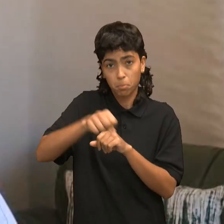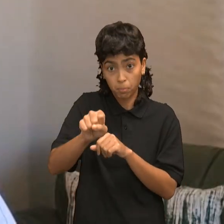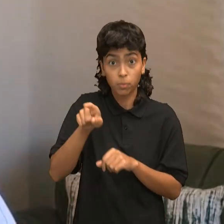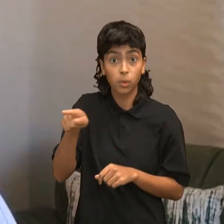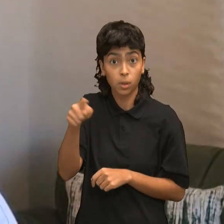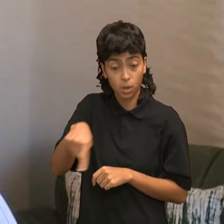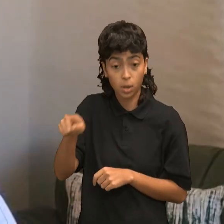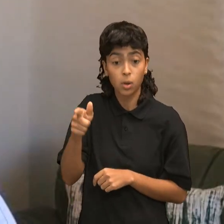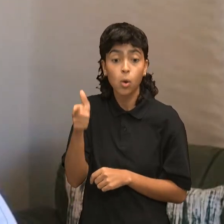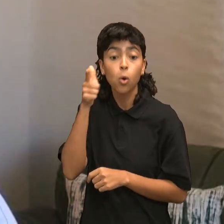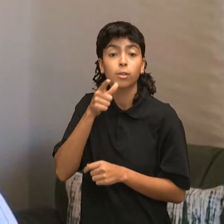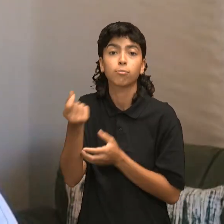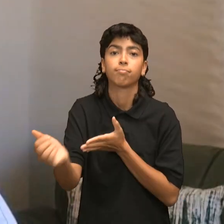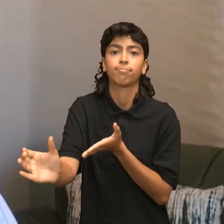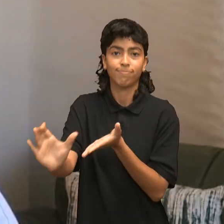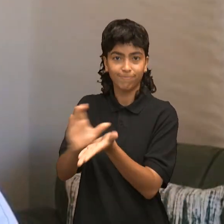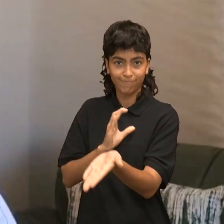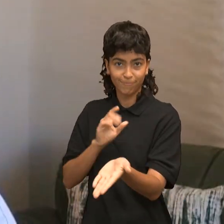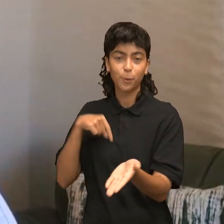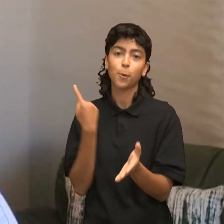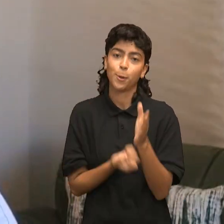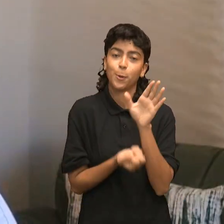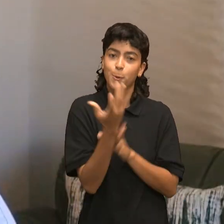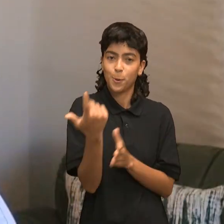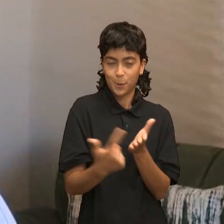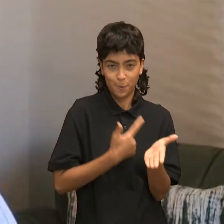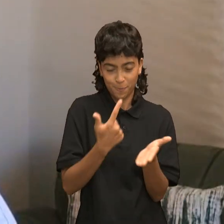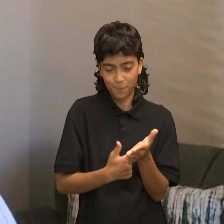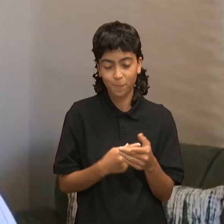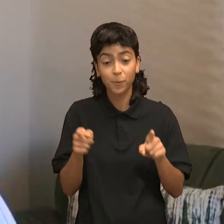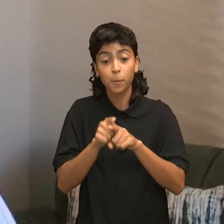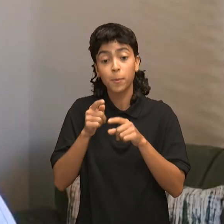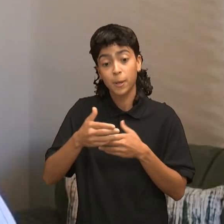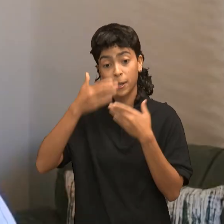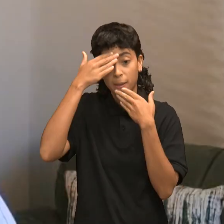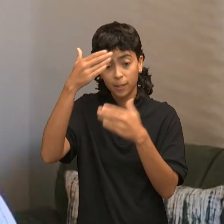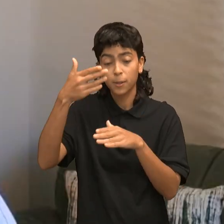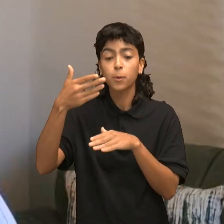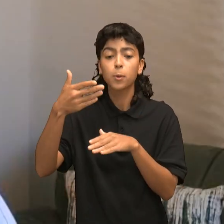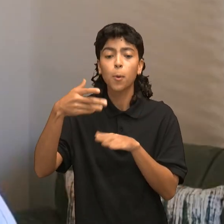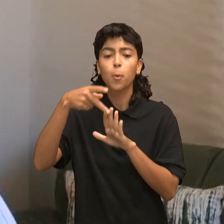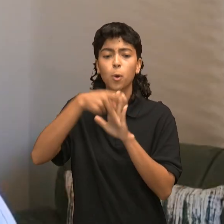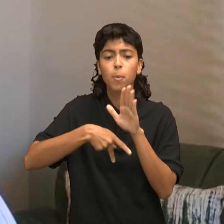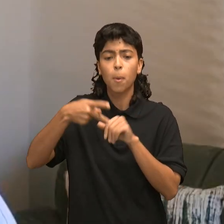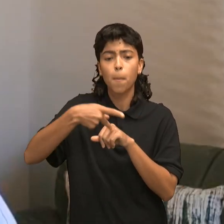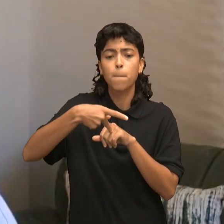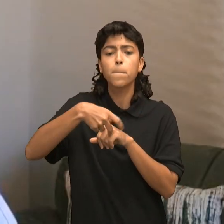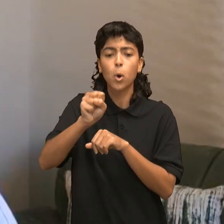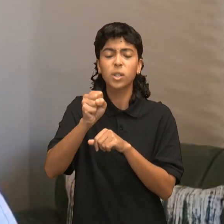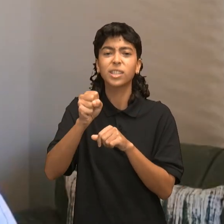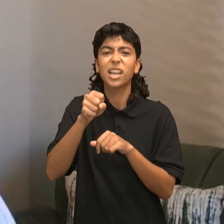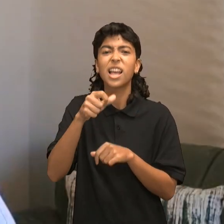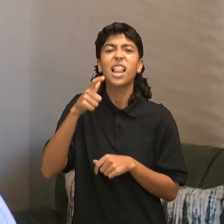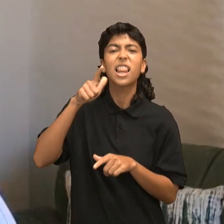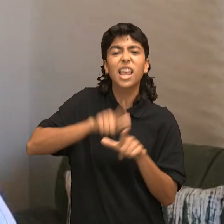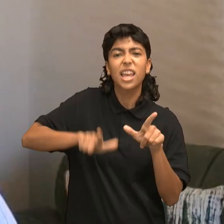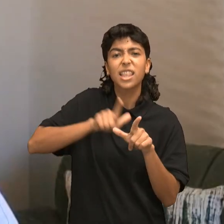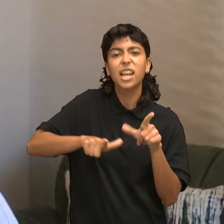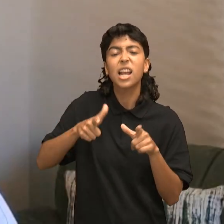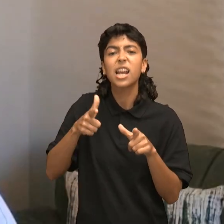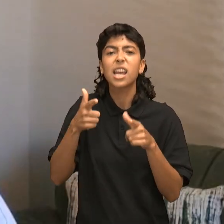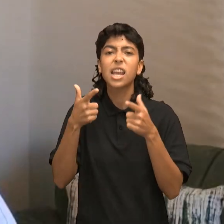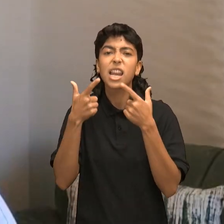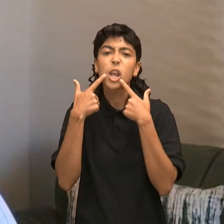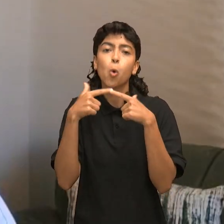viabilizou e financiou esse trabalho. Também agradecer ao Programa de Pós-Graduação em Letras e Linguísticas da UFG, que